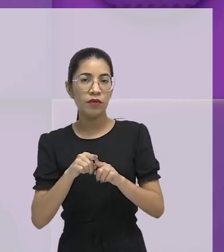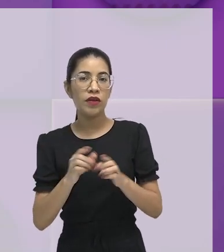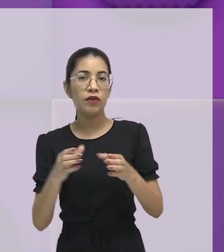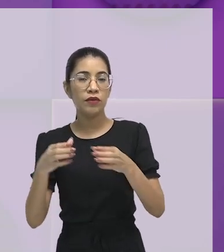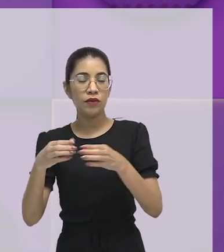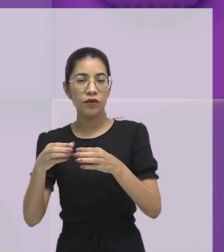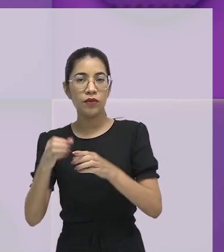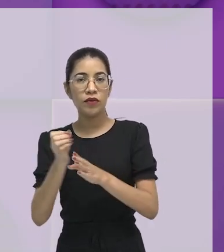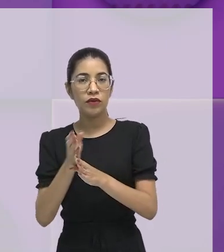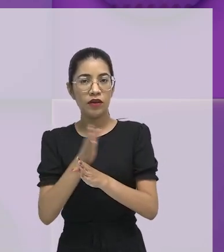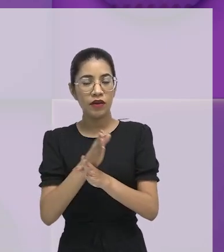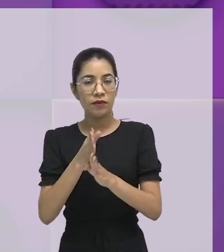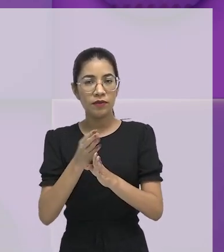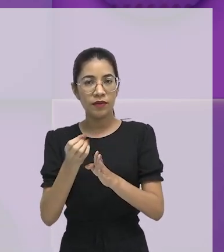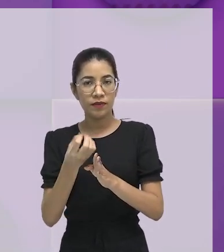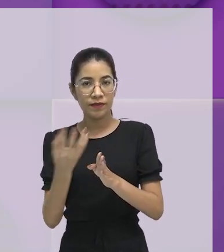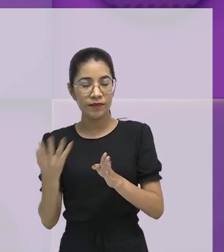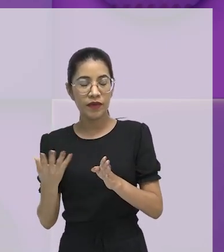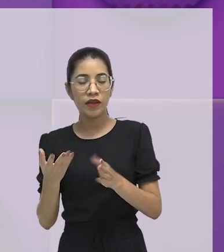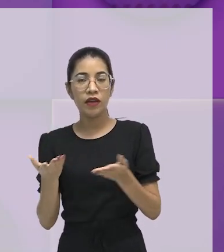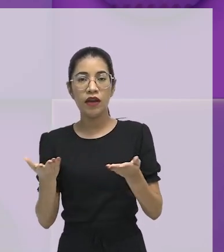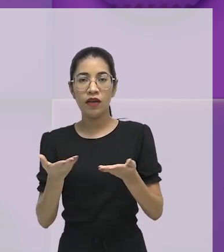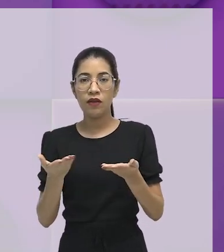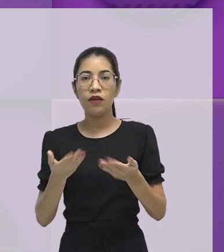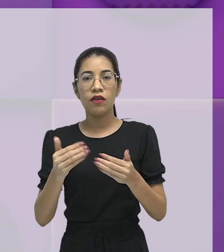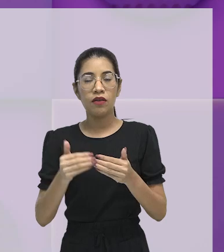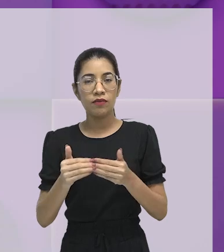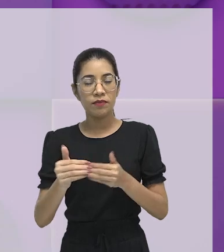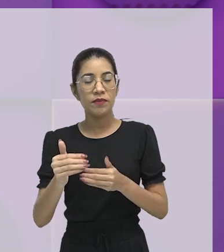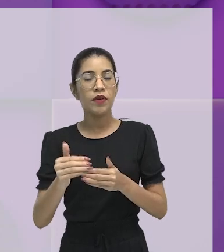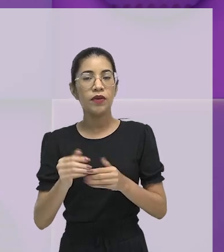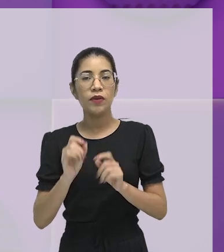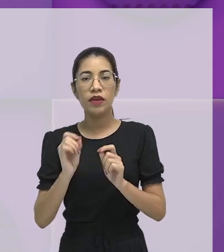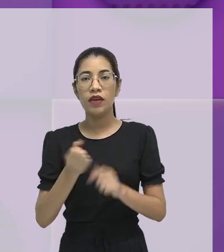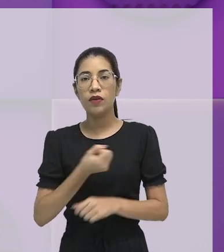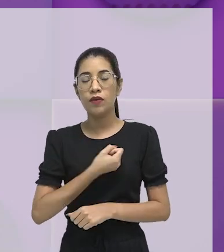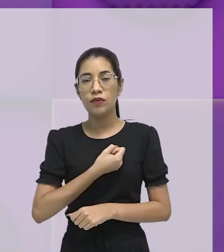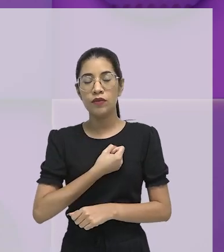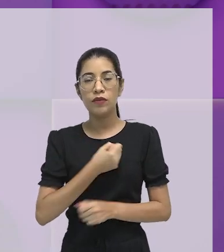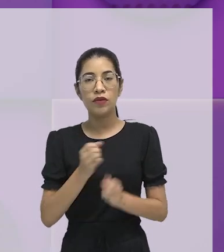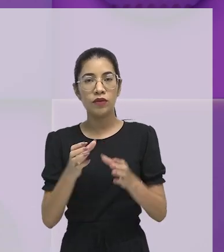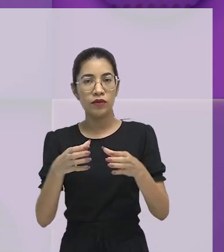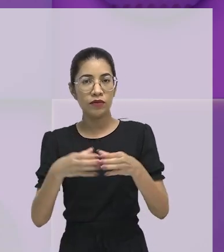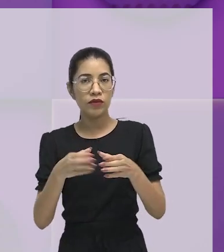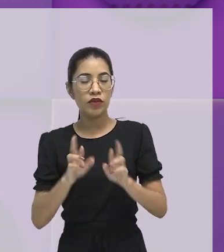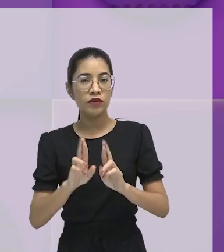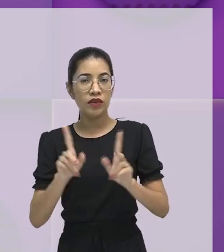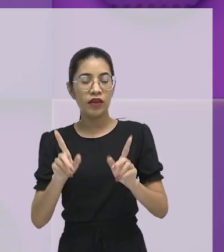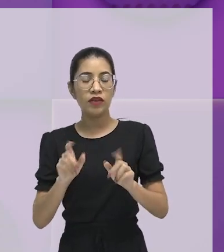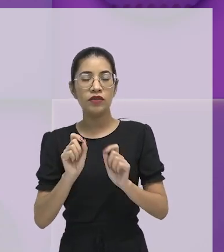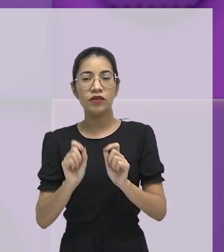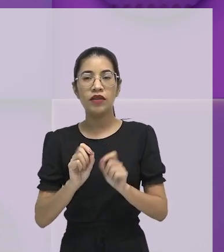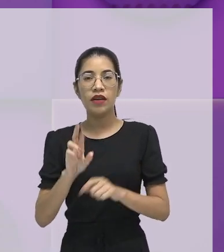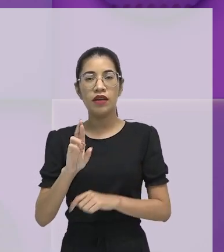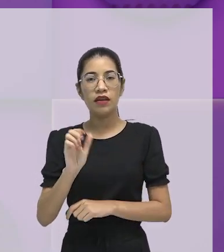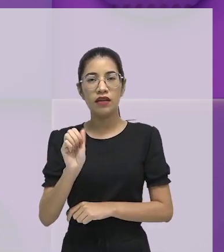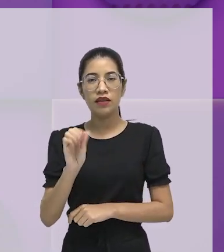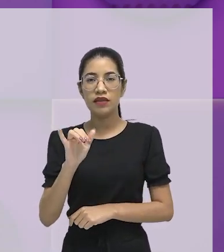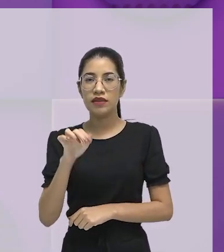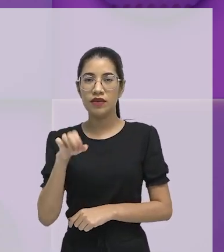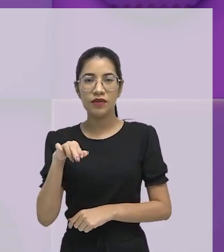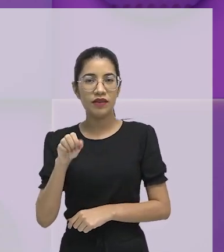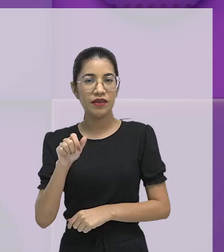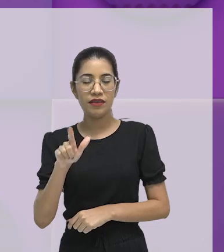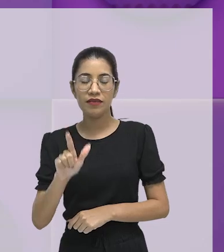conjunto dos números inteiros, agora nós vamos estudar um outro conjunto numérico, tá? Que é o conjunto dos números racionais. As frações,